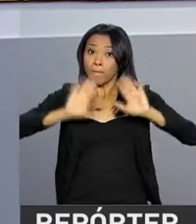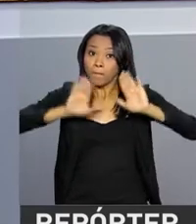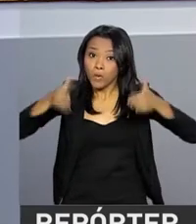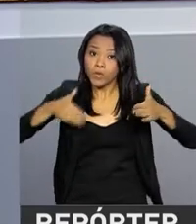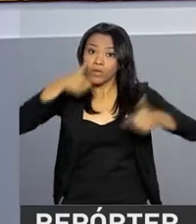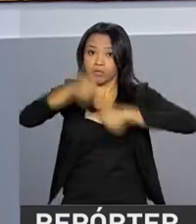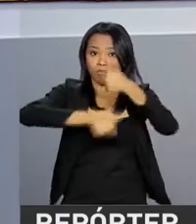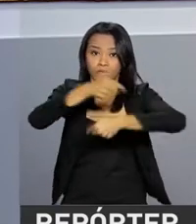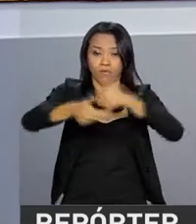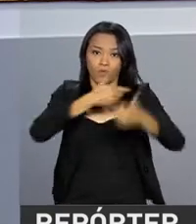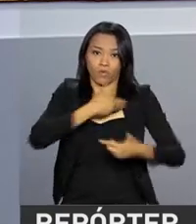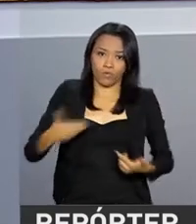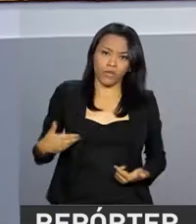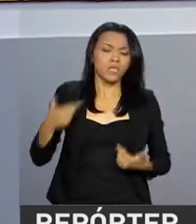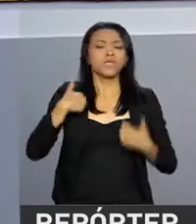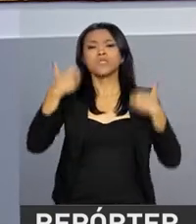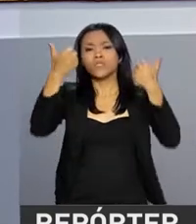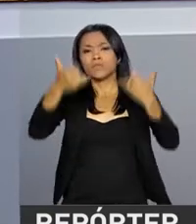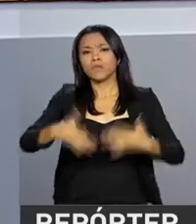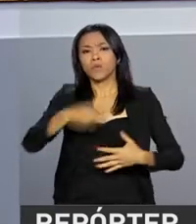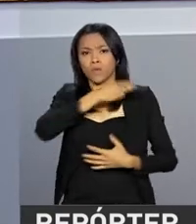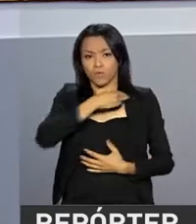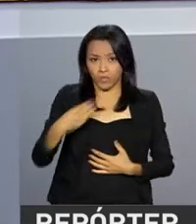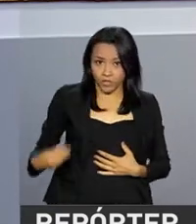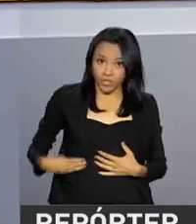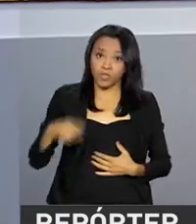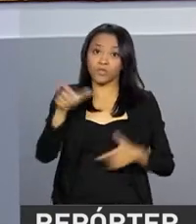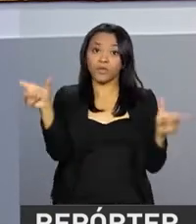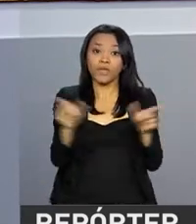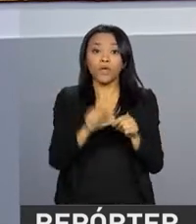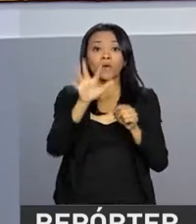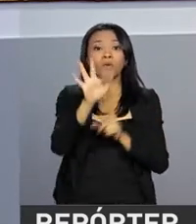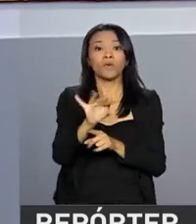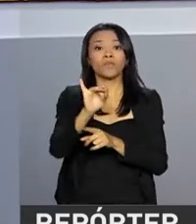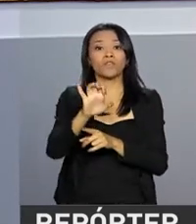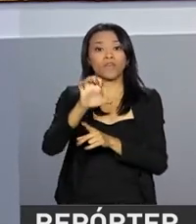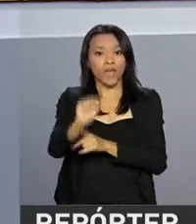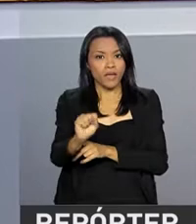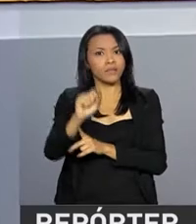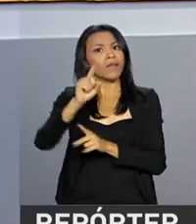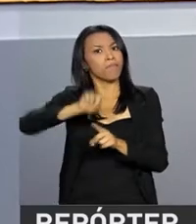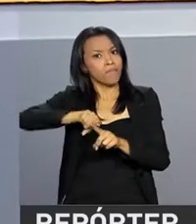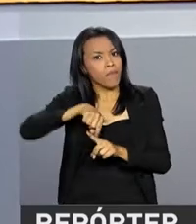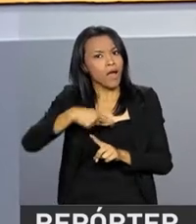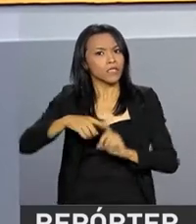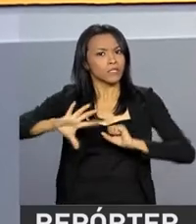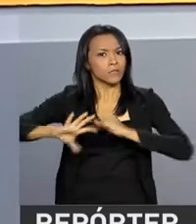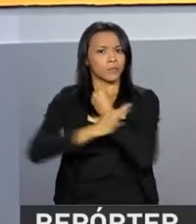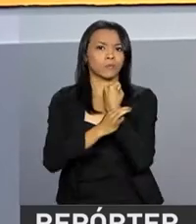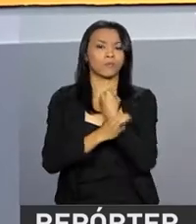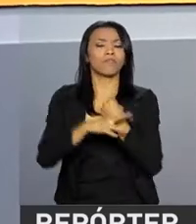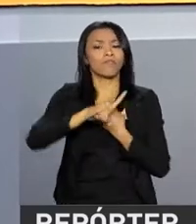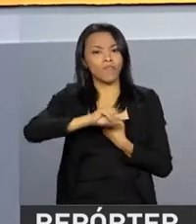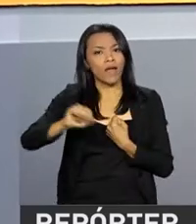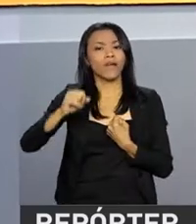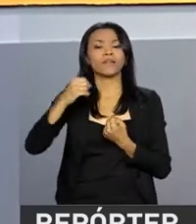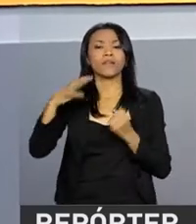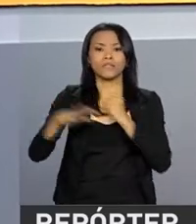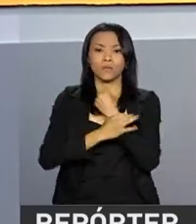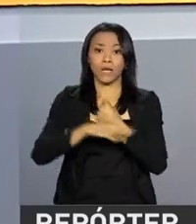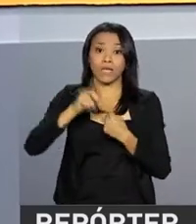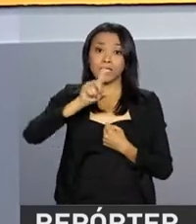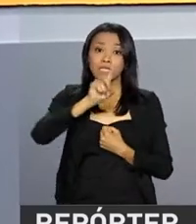tv nbr o ministro explicou que o fundo de financiamento estudantil fies será mais sustentável e vai garantir 100 mil